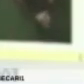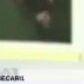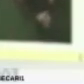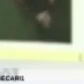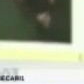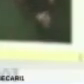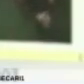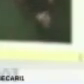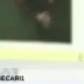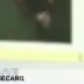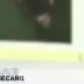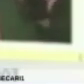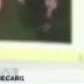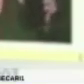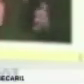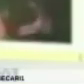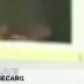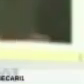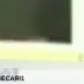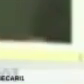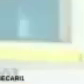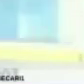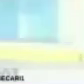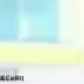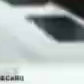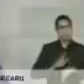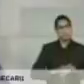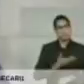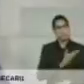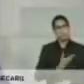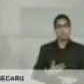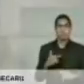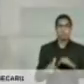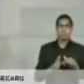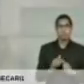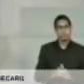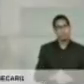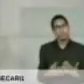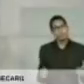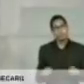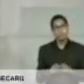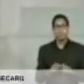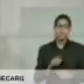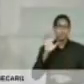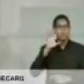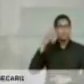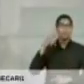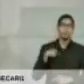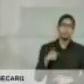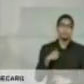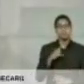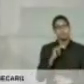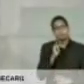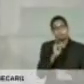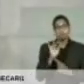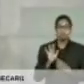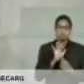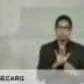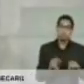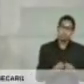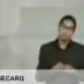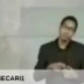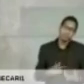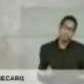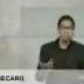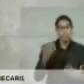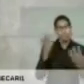derretendo aí. Valeu, Estelle. Até daqui a pouco. Mayara, vamos seguir vendo uma. Então, resolvi manifestar com relação a isso. Não pretendia falar, quero